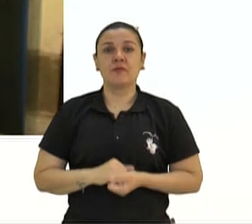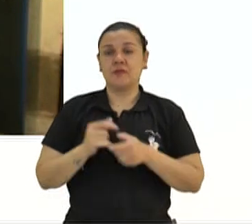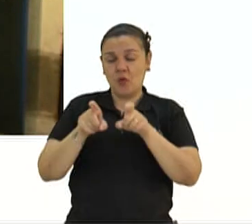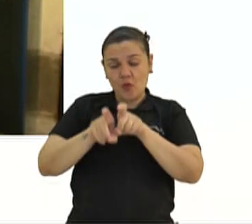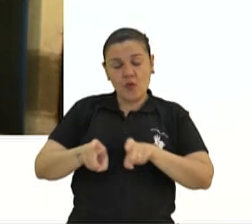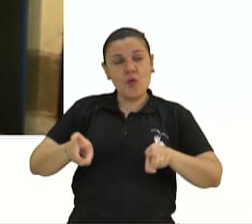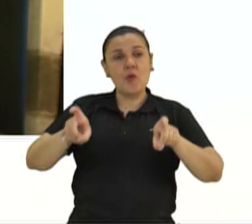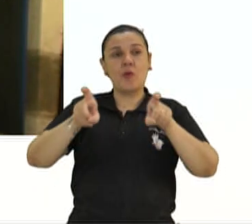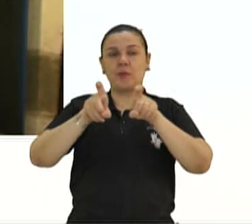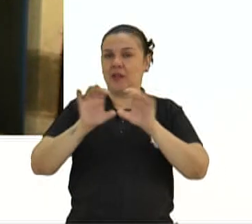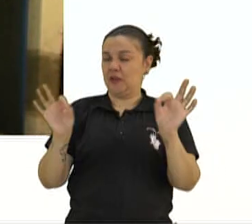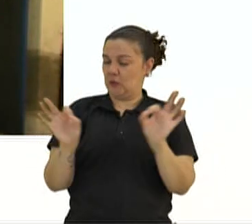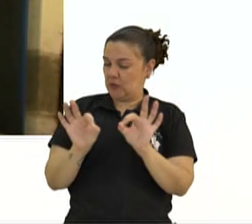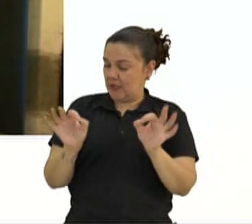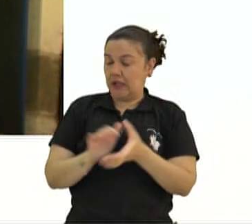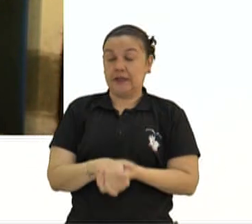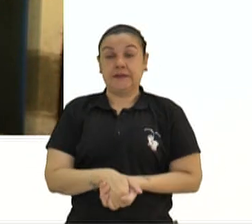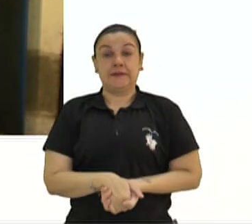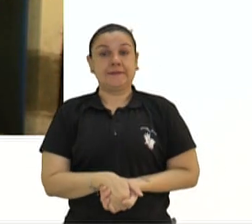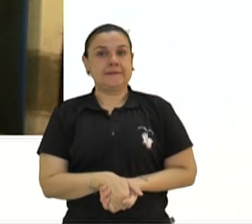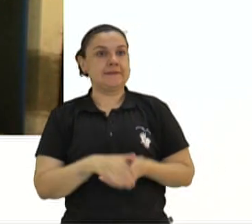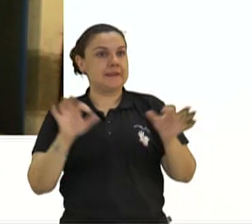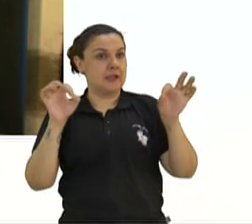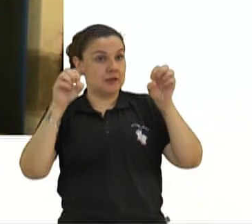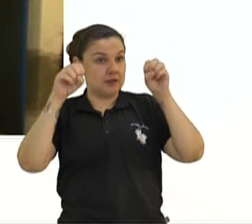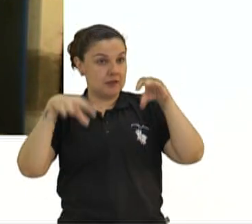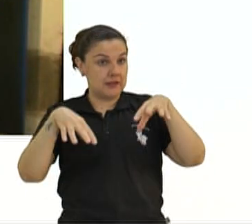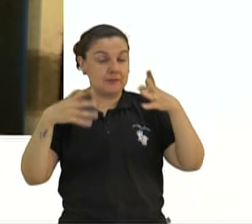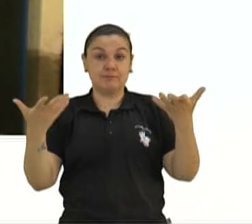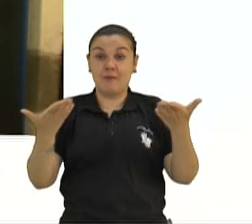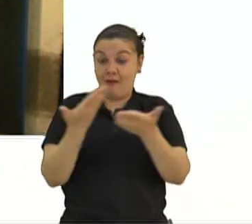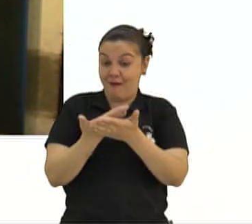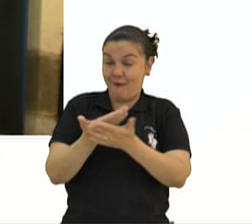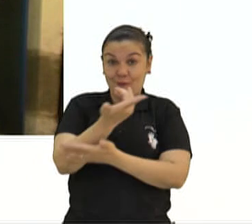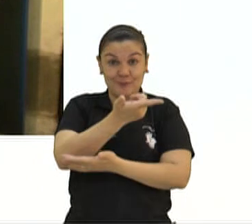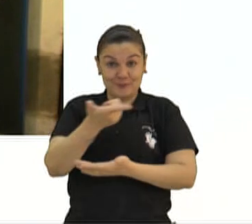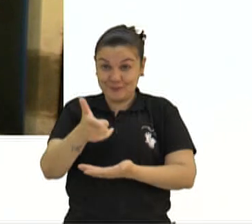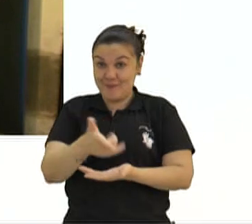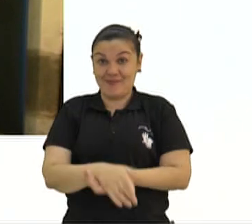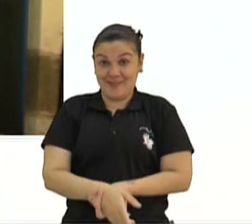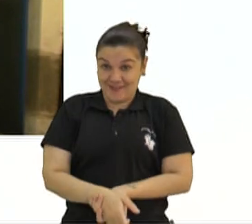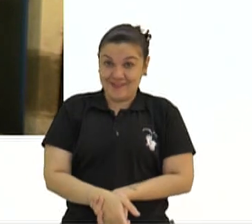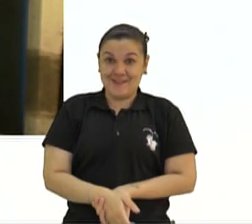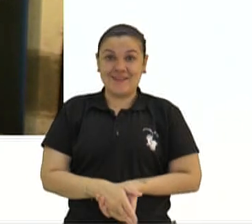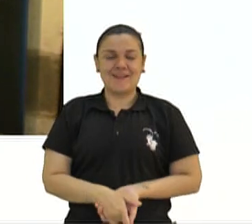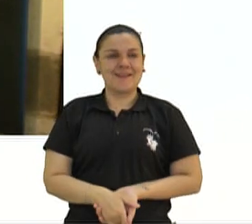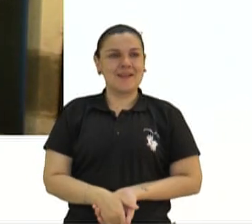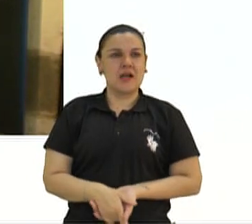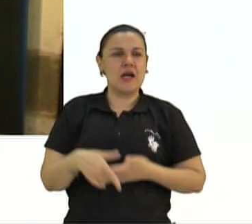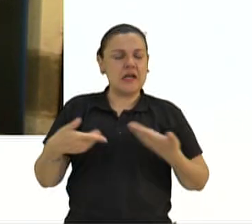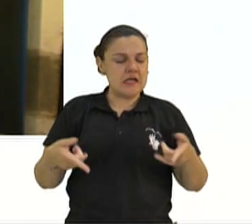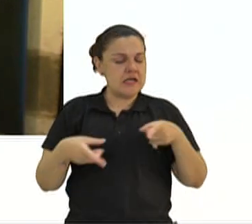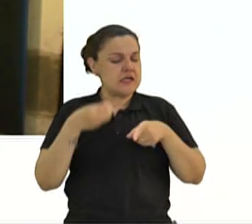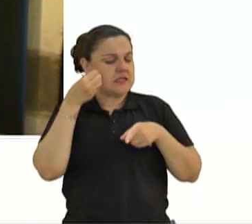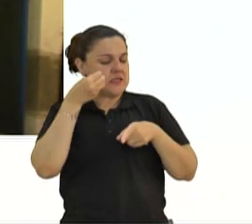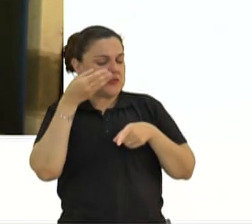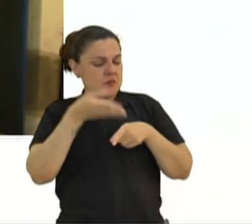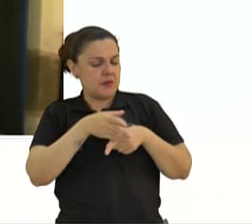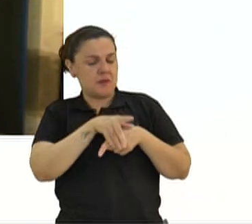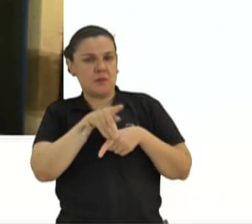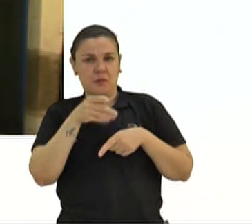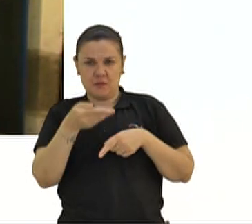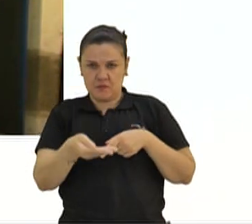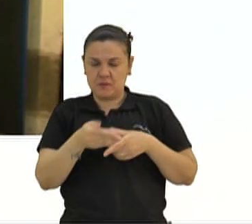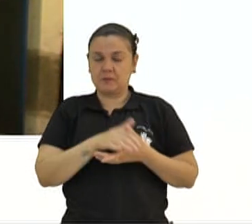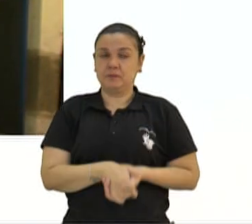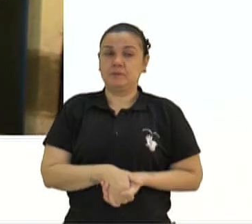computador, nada. Nada de Essa aula não estaria acontecendo, não é verdade? Não estaria acontecendo. Exato. E esse experimento aqui, professor Marcos, o que é? Esse